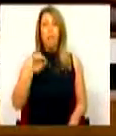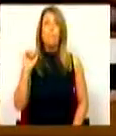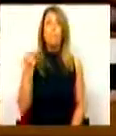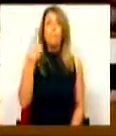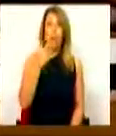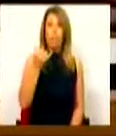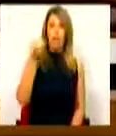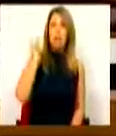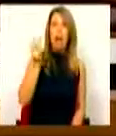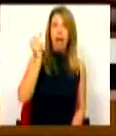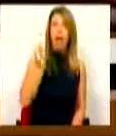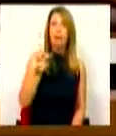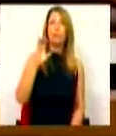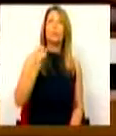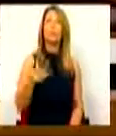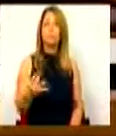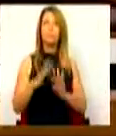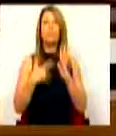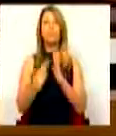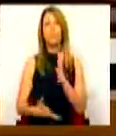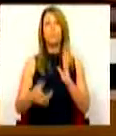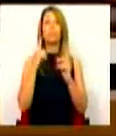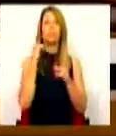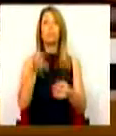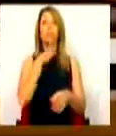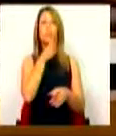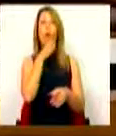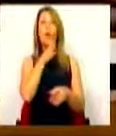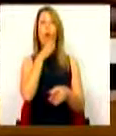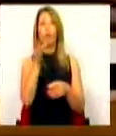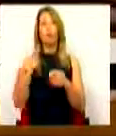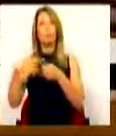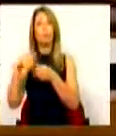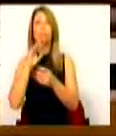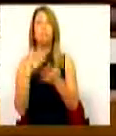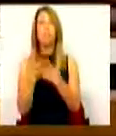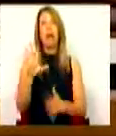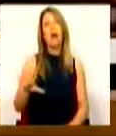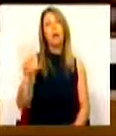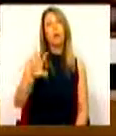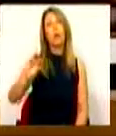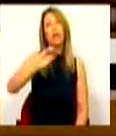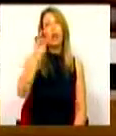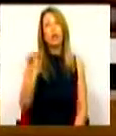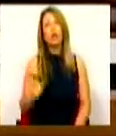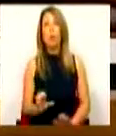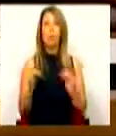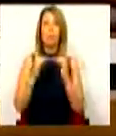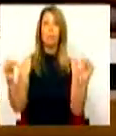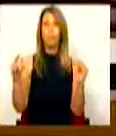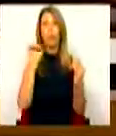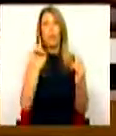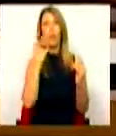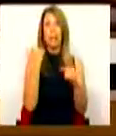anos um plano de material circulante que lhe permitirá repor nas linhas regionais um nível de qualidade e serviço